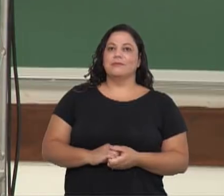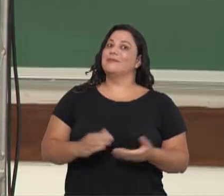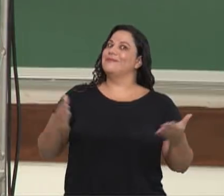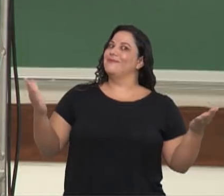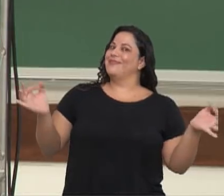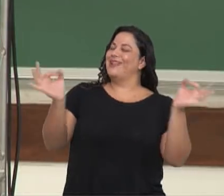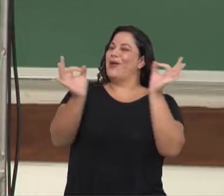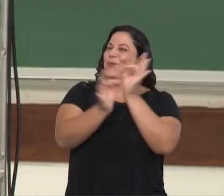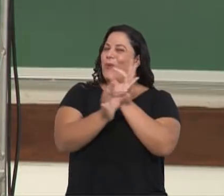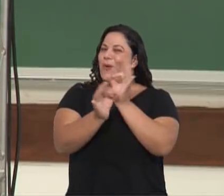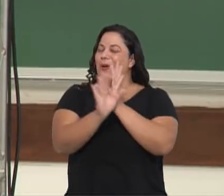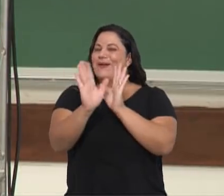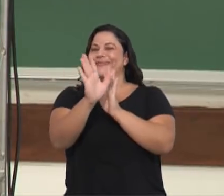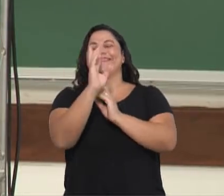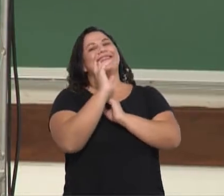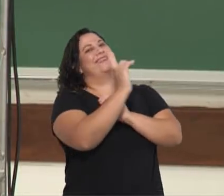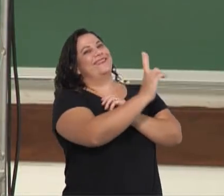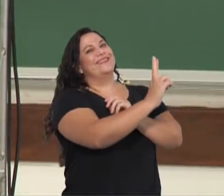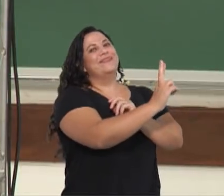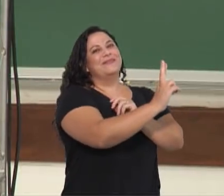Pronto, respondido.